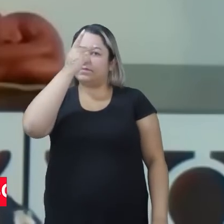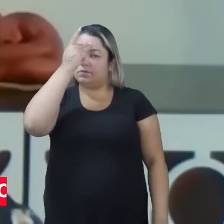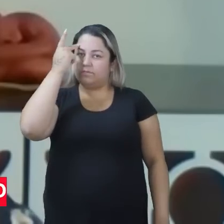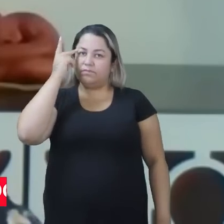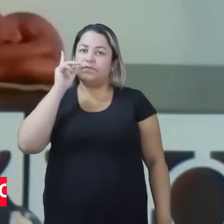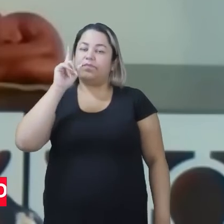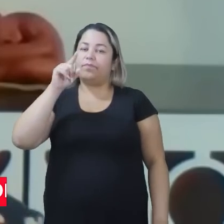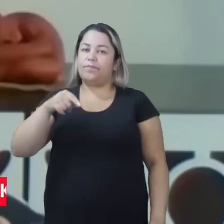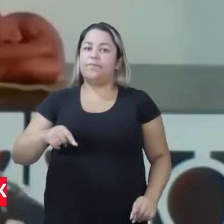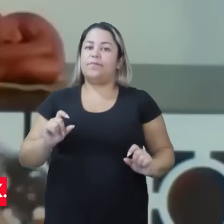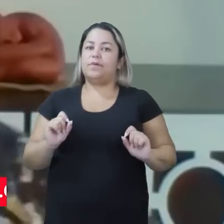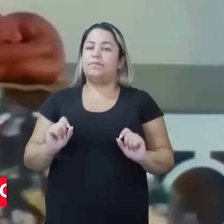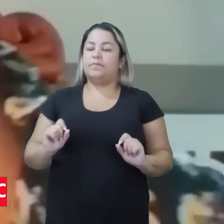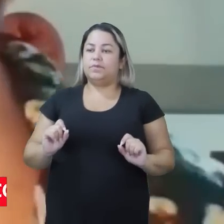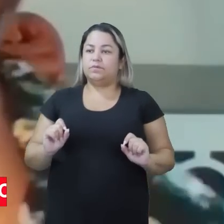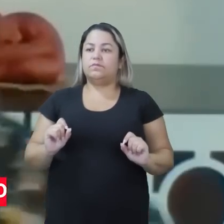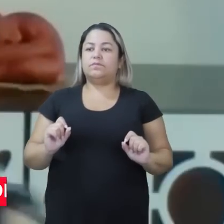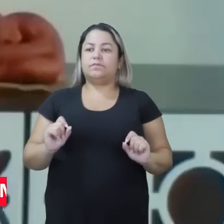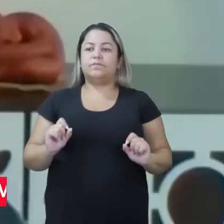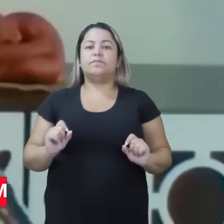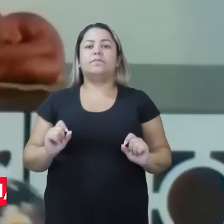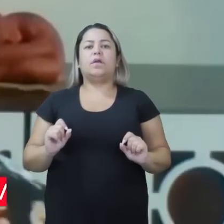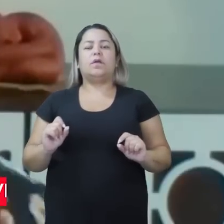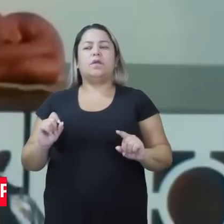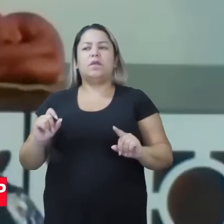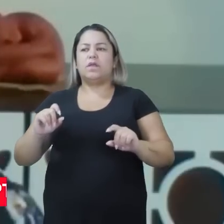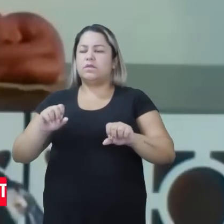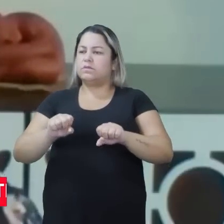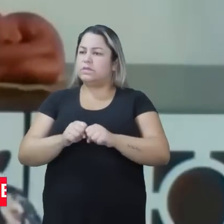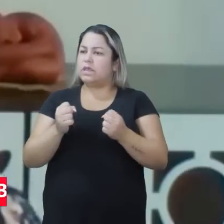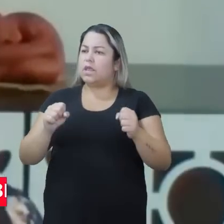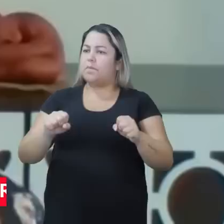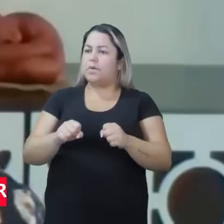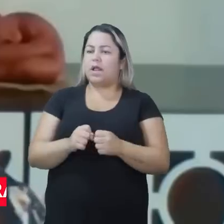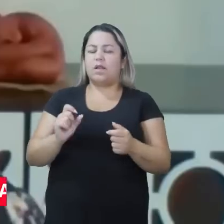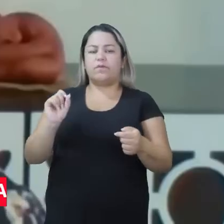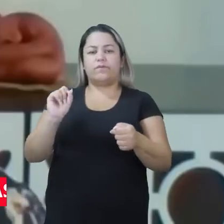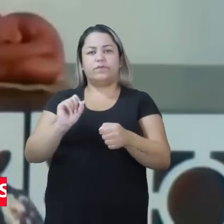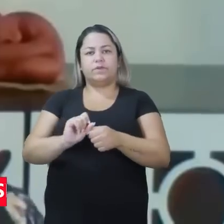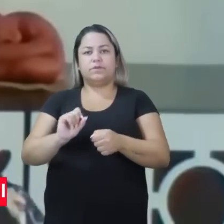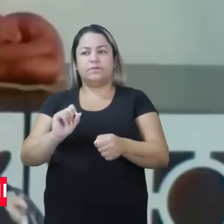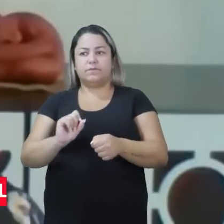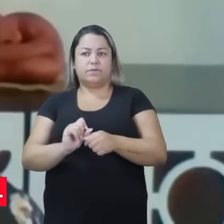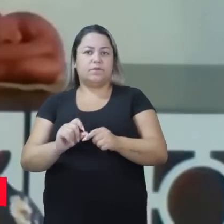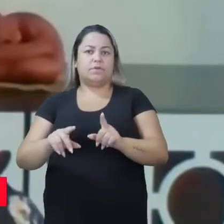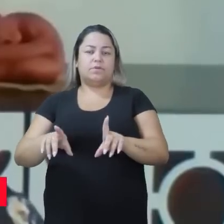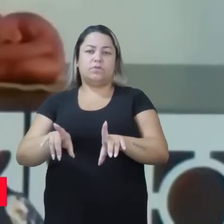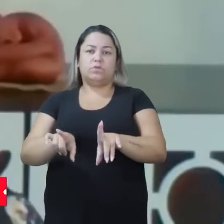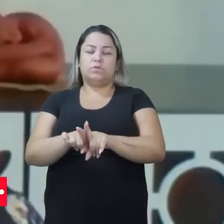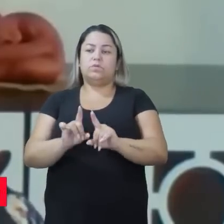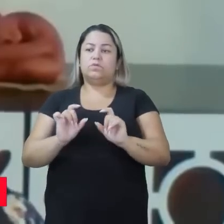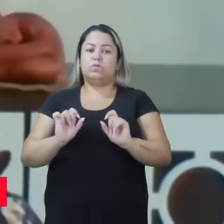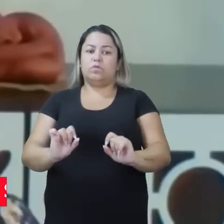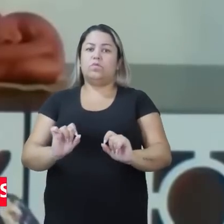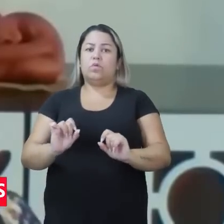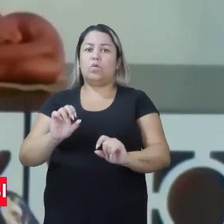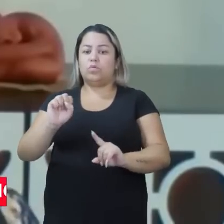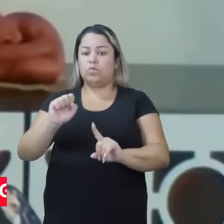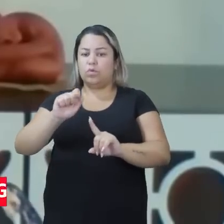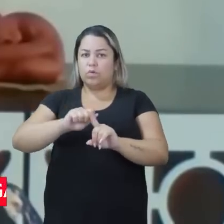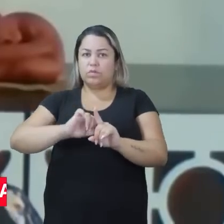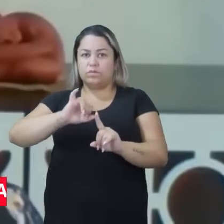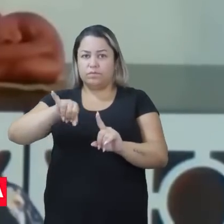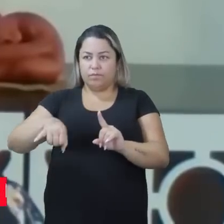são exatamente as pessoas que depredaram o patrimônio público no maldito 8 de